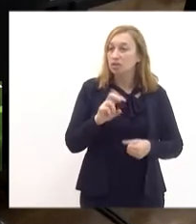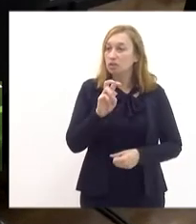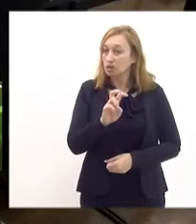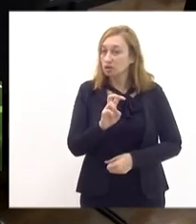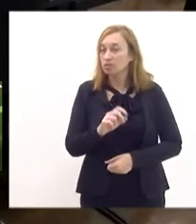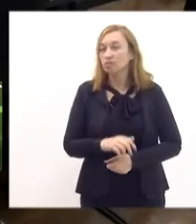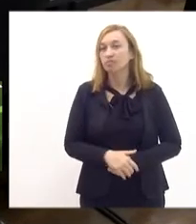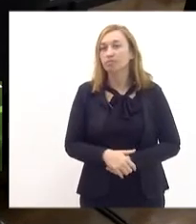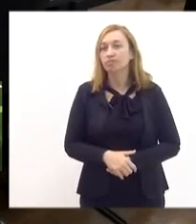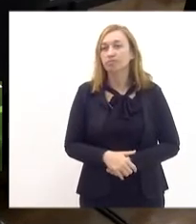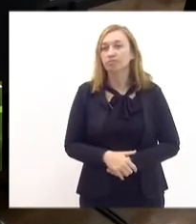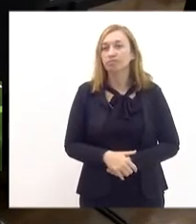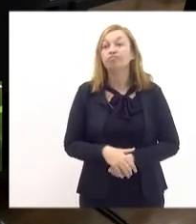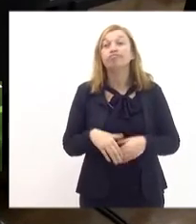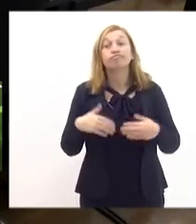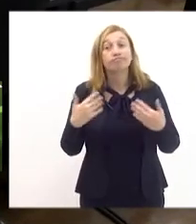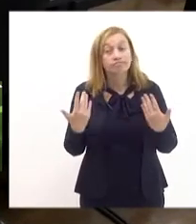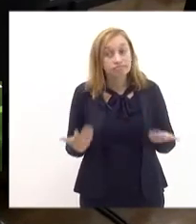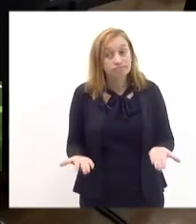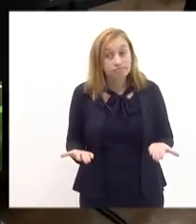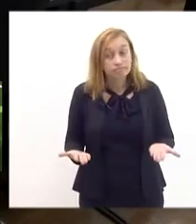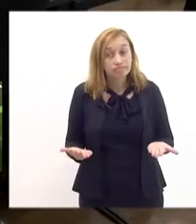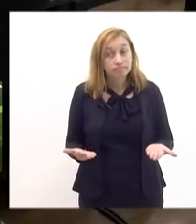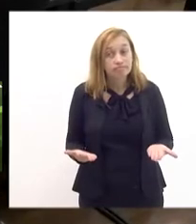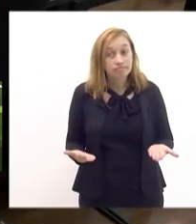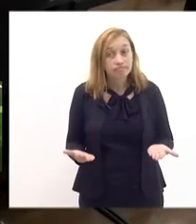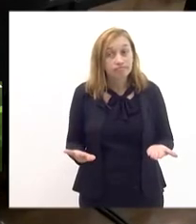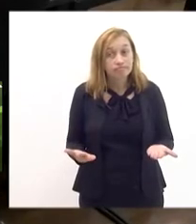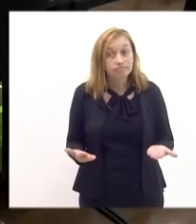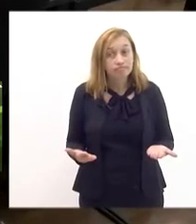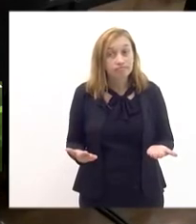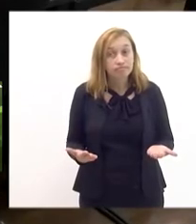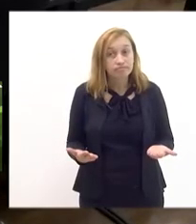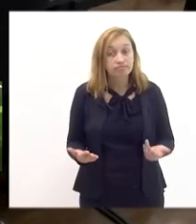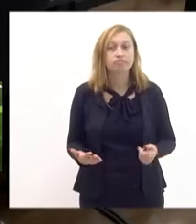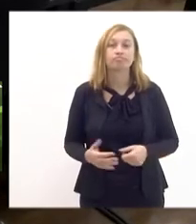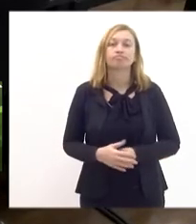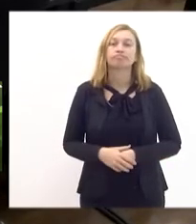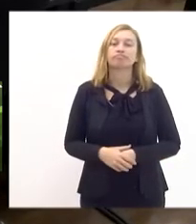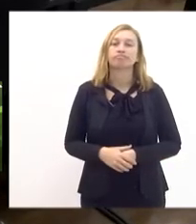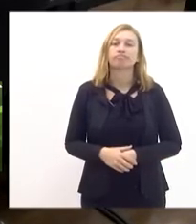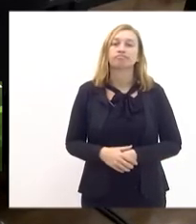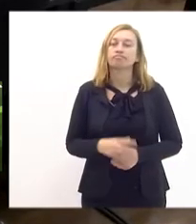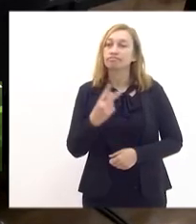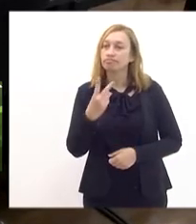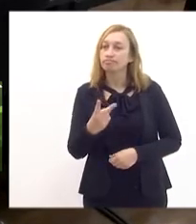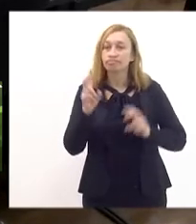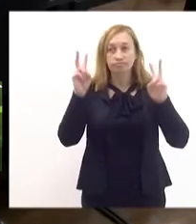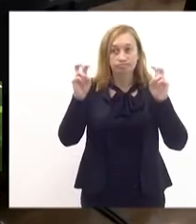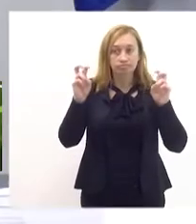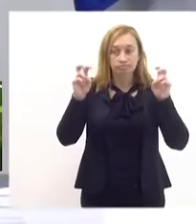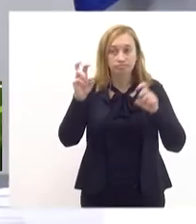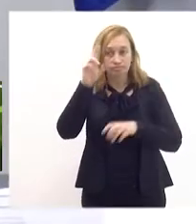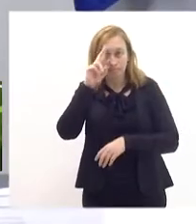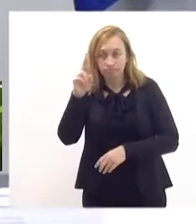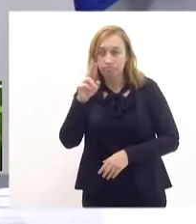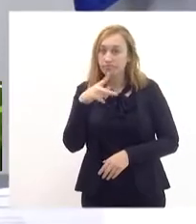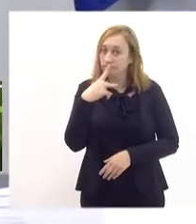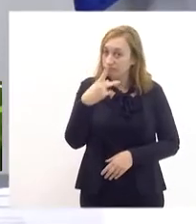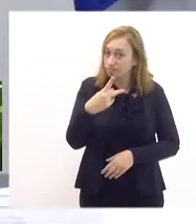Então, essas duas questões que o senhor coloca,